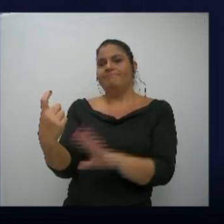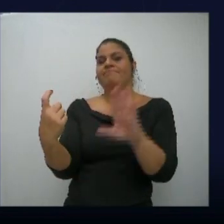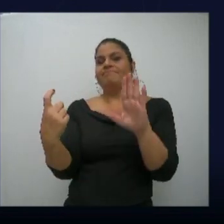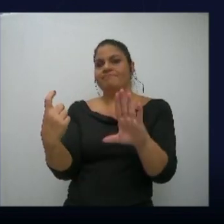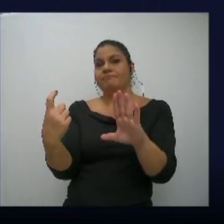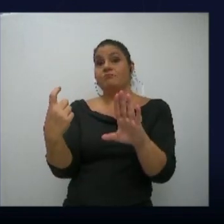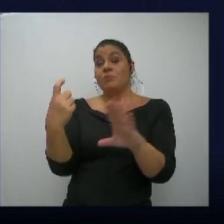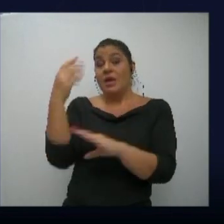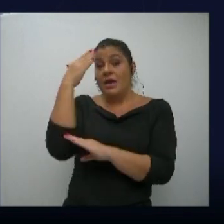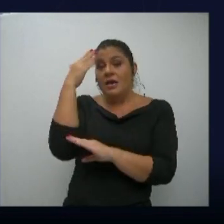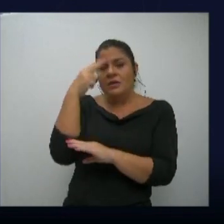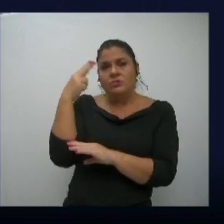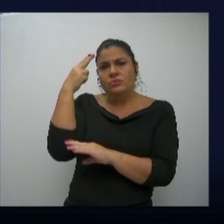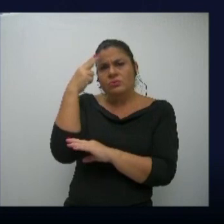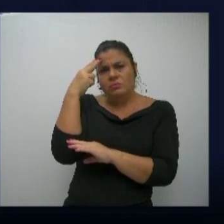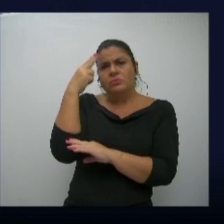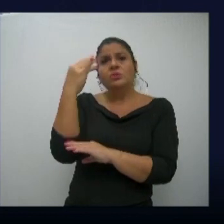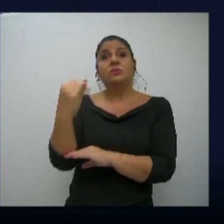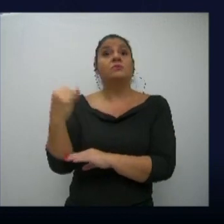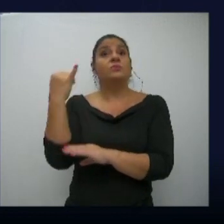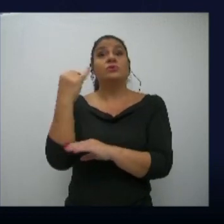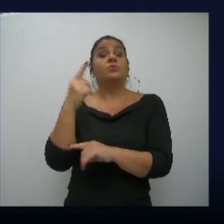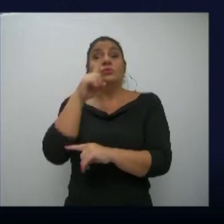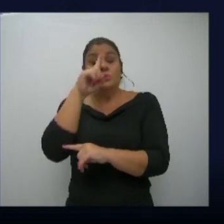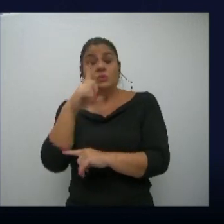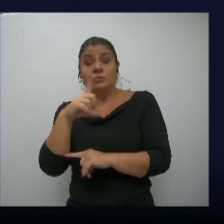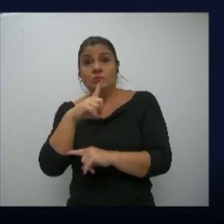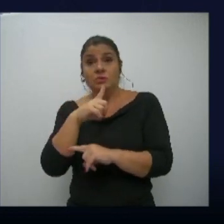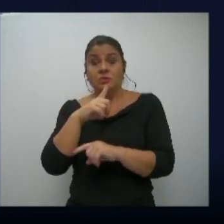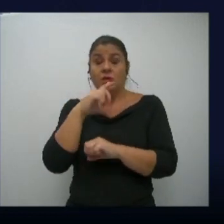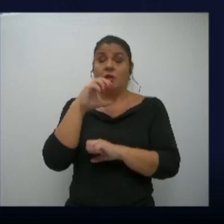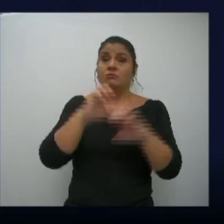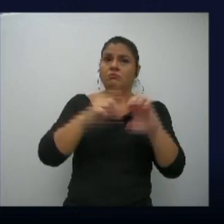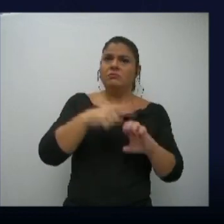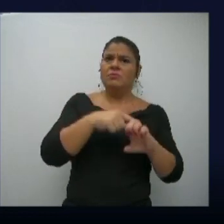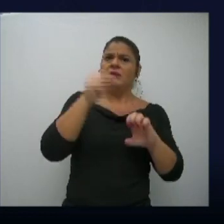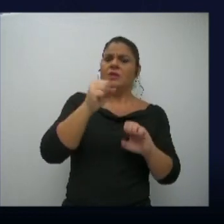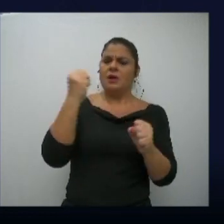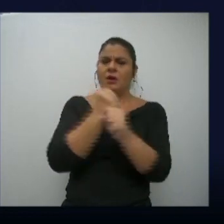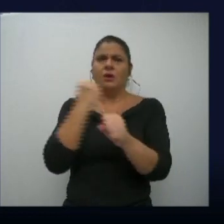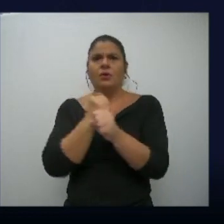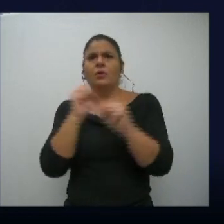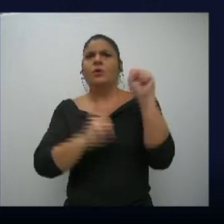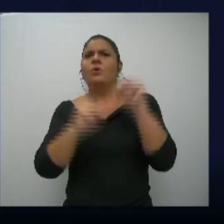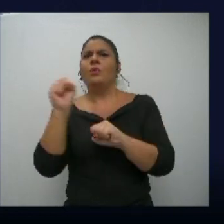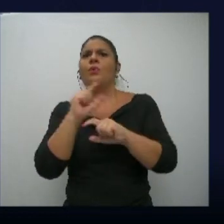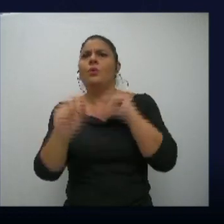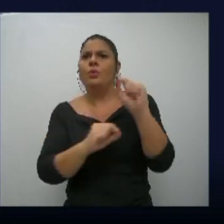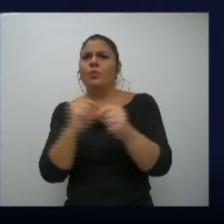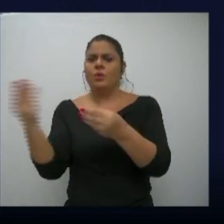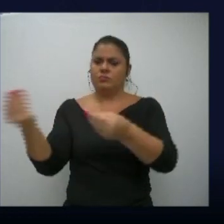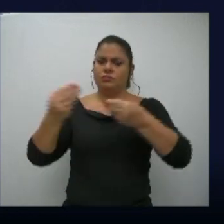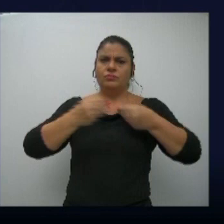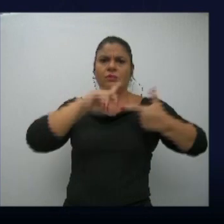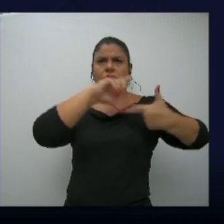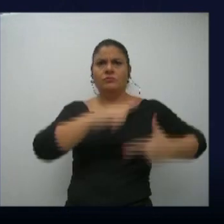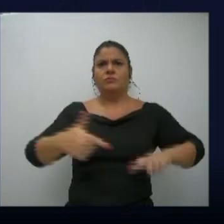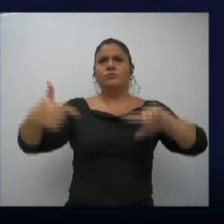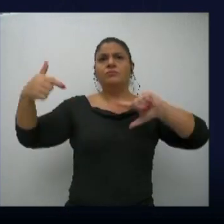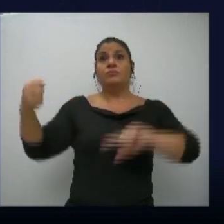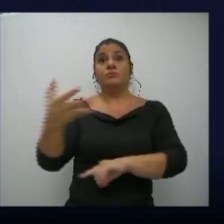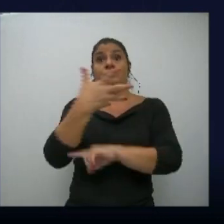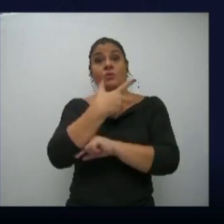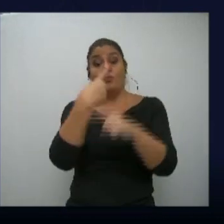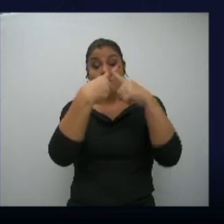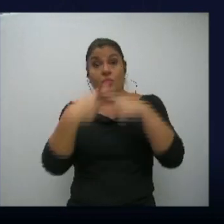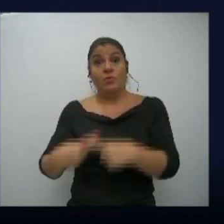né operação e depois quer assumir riscos e de empreender seja construir empresas que possam possam trazer inovação